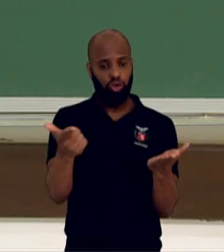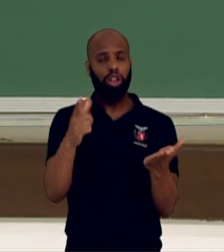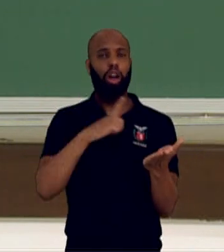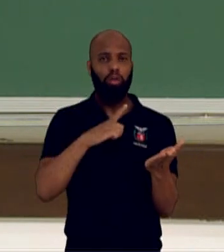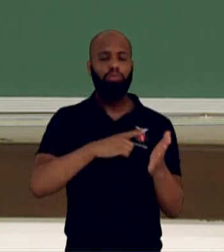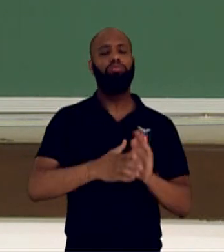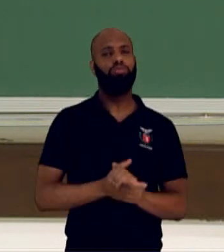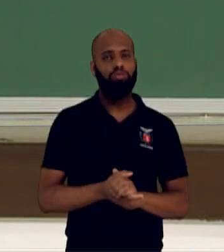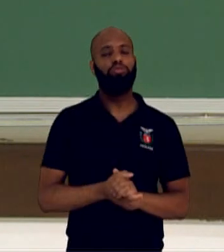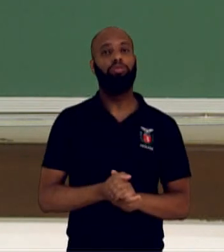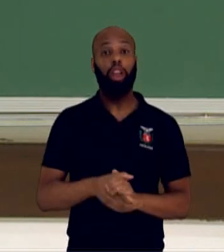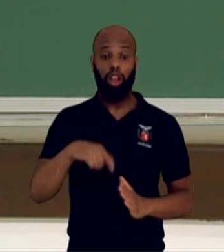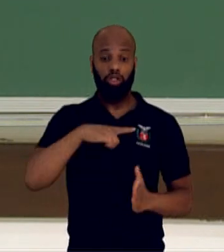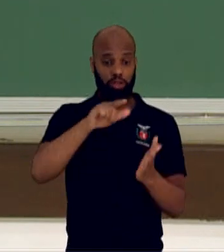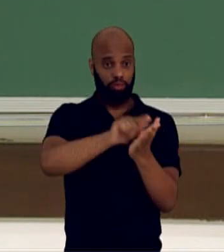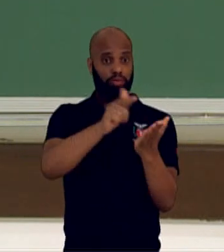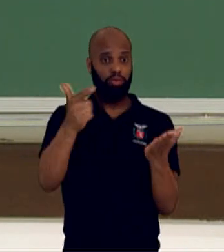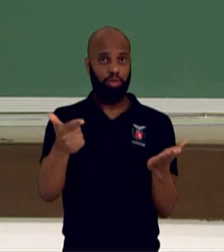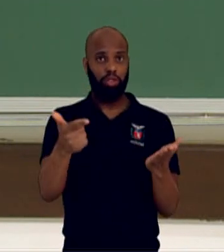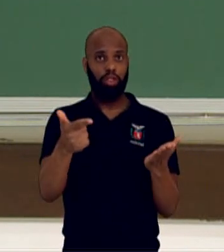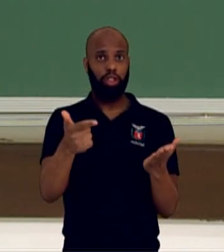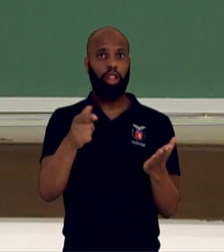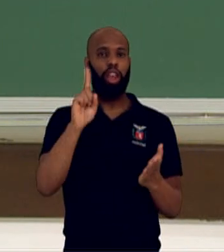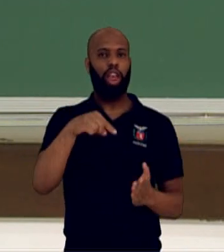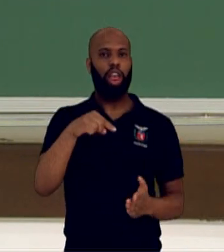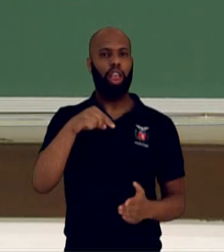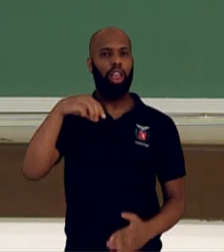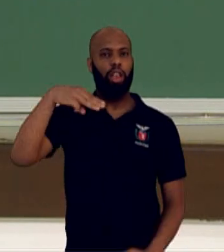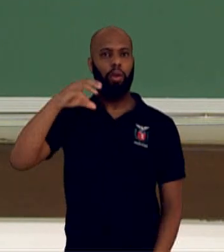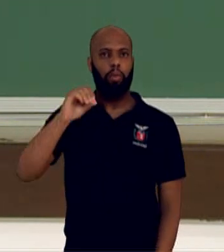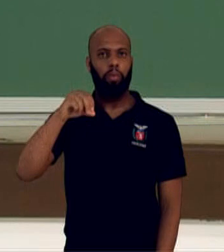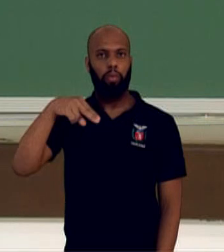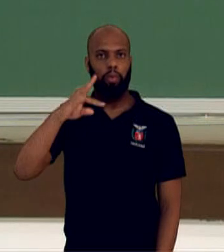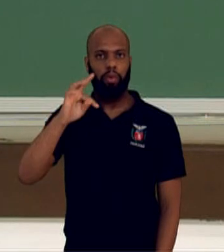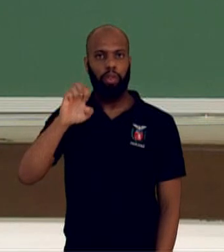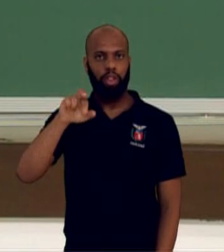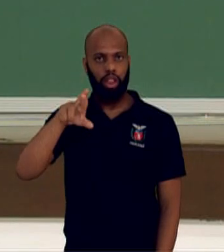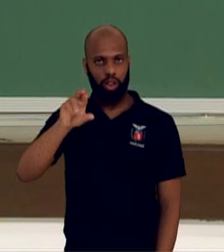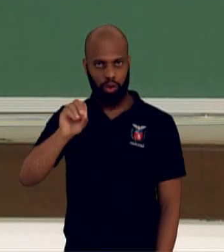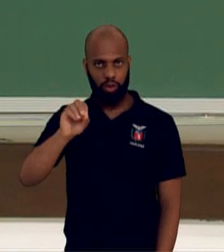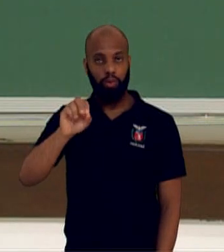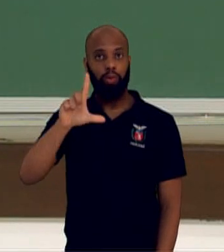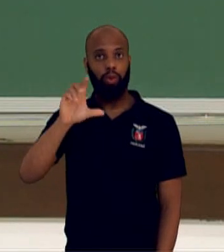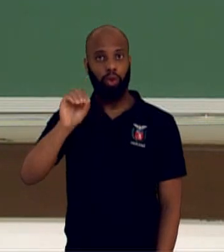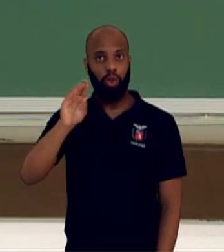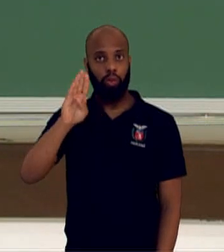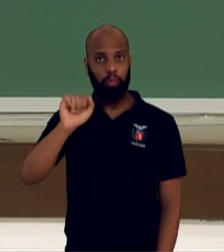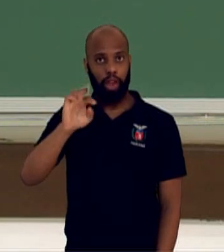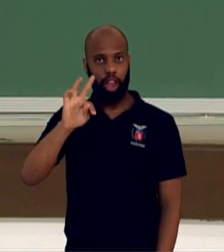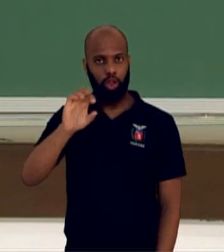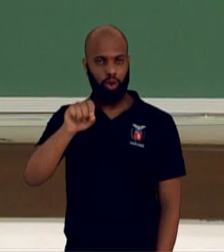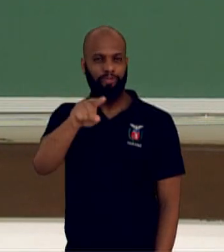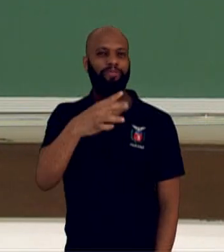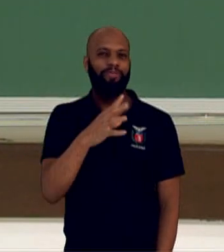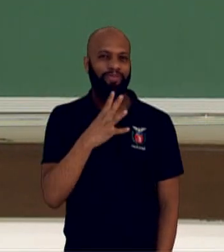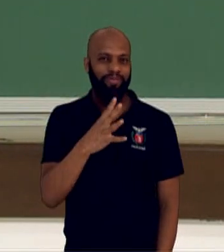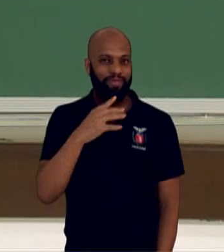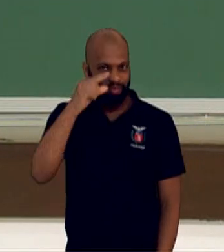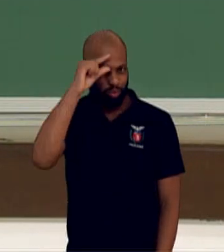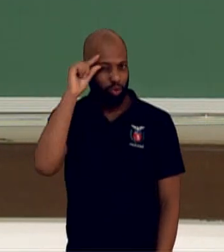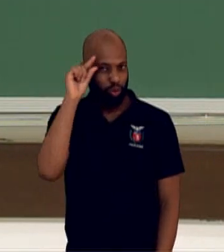e que um dos jornais foi Monteiro Lobato, que também era jornalista, pessoal que vocês conhecem